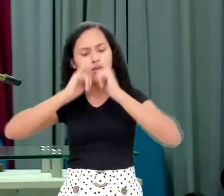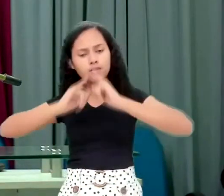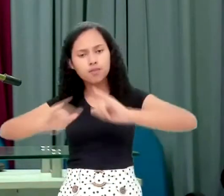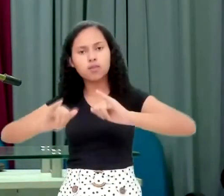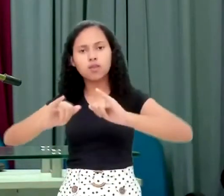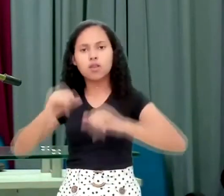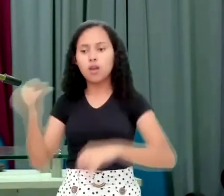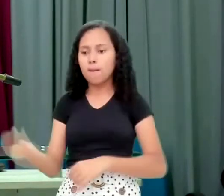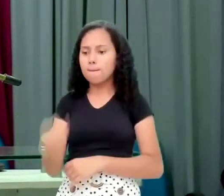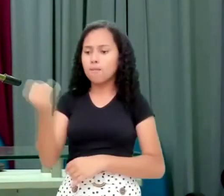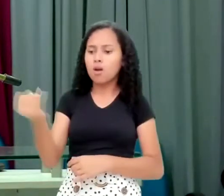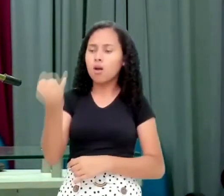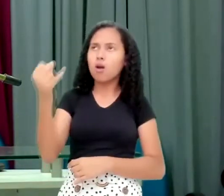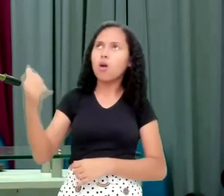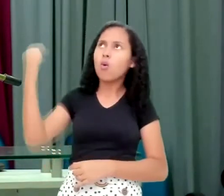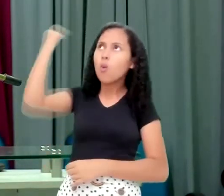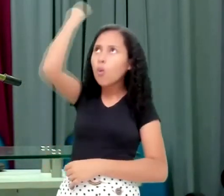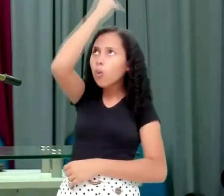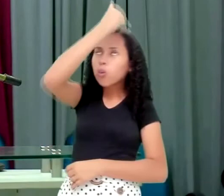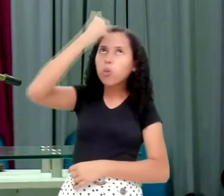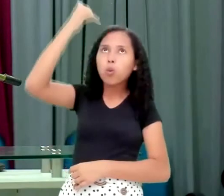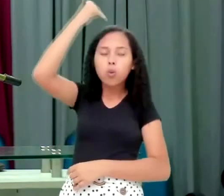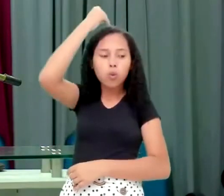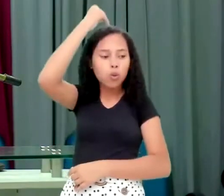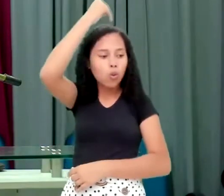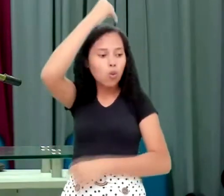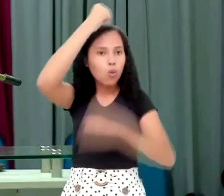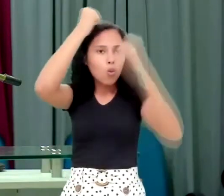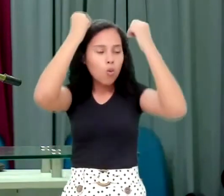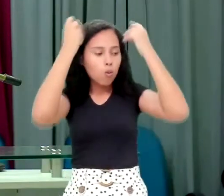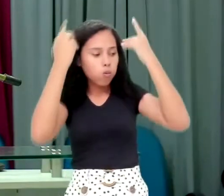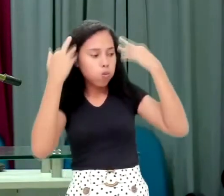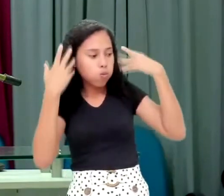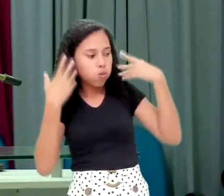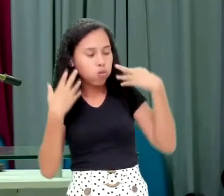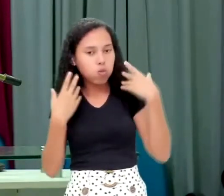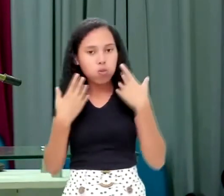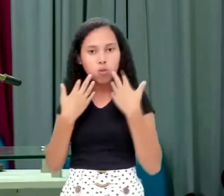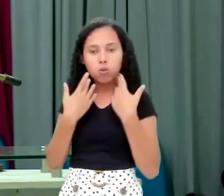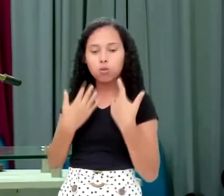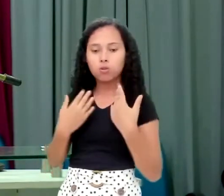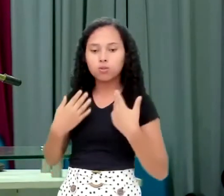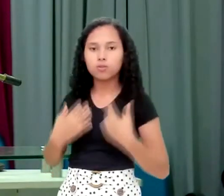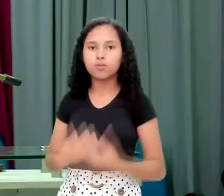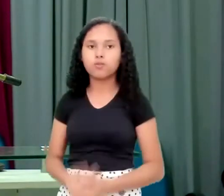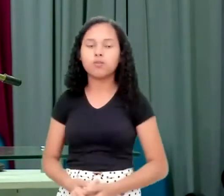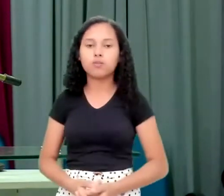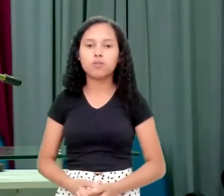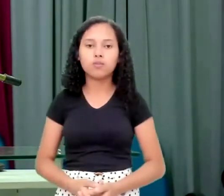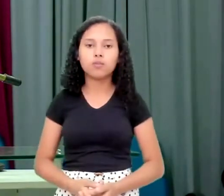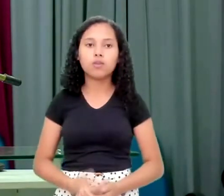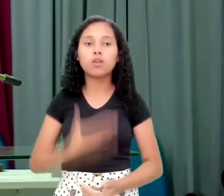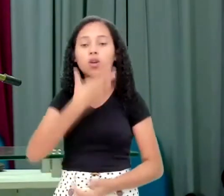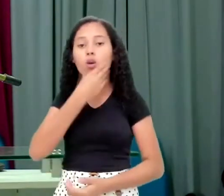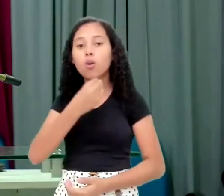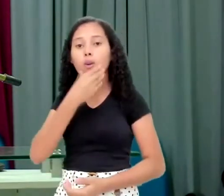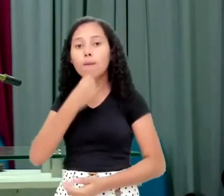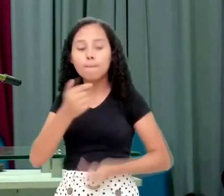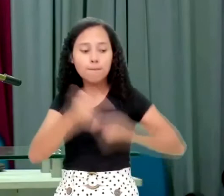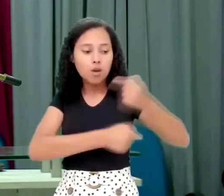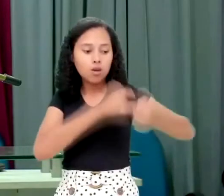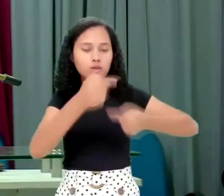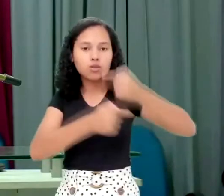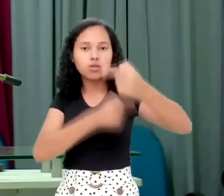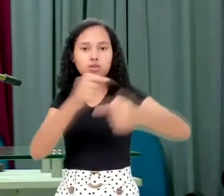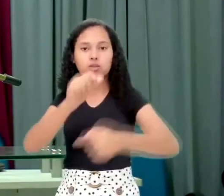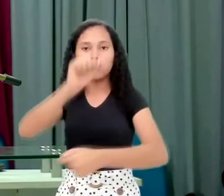Precioso o óleo sobre a cabeça de Arão, que desce a sua barba e que desce a orla das suas vestes. Também aquele homem era descendente de Arão, da tribo